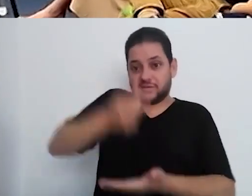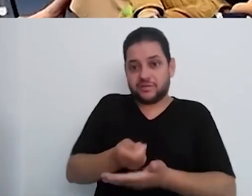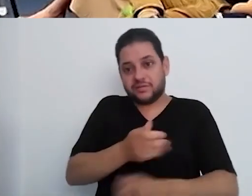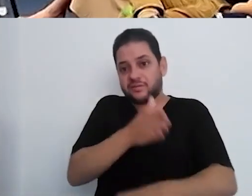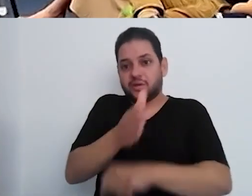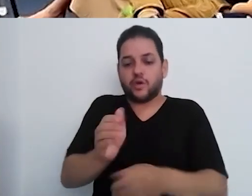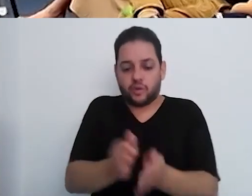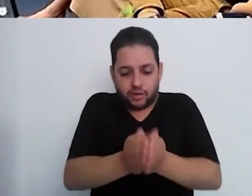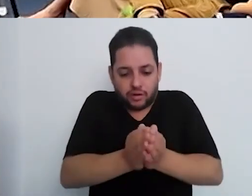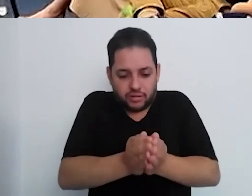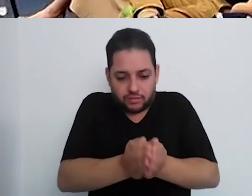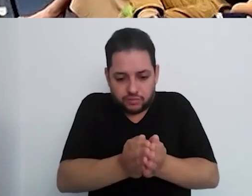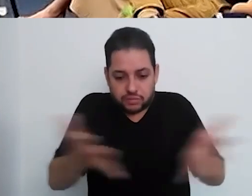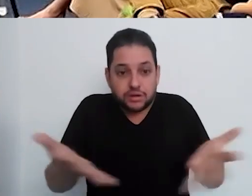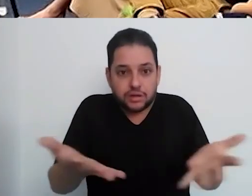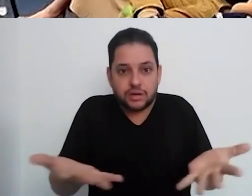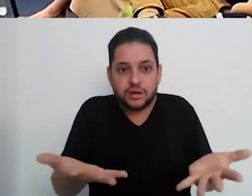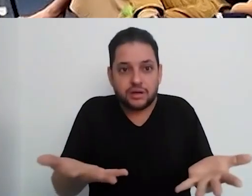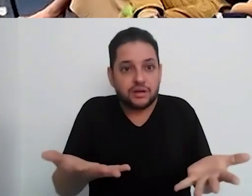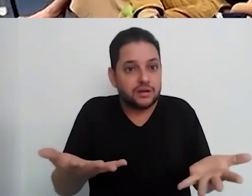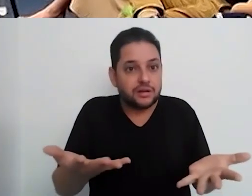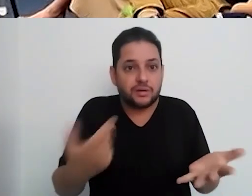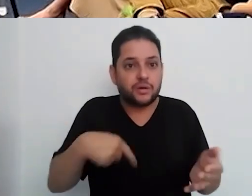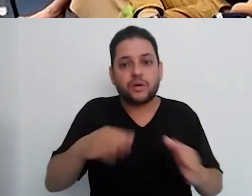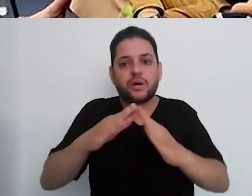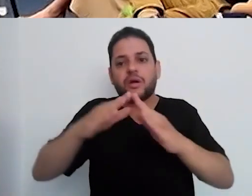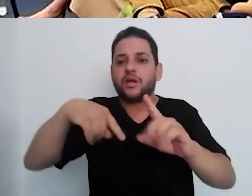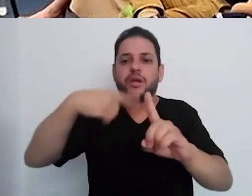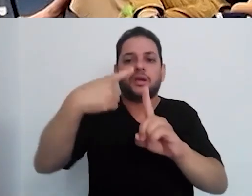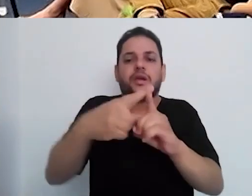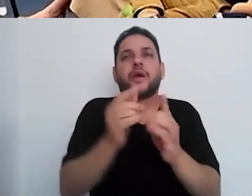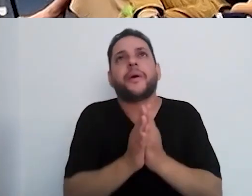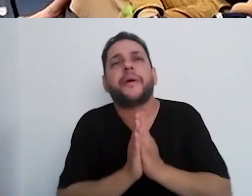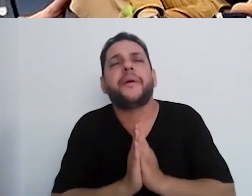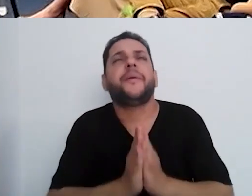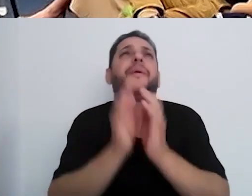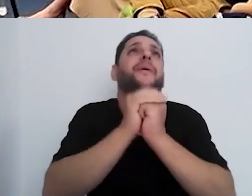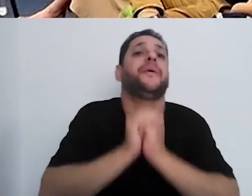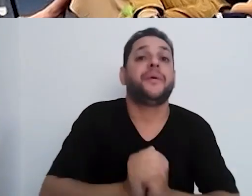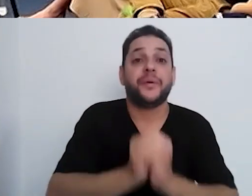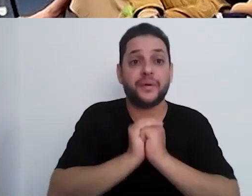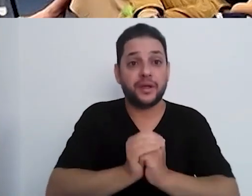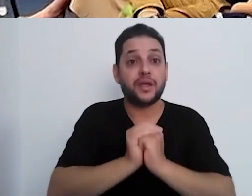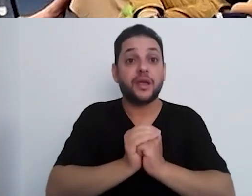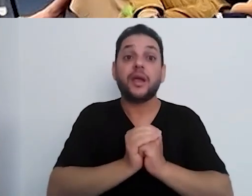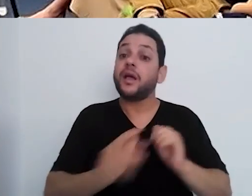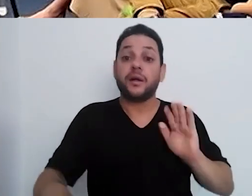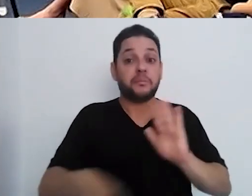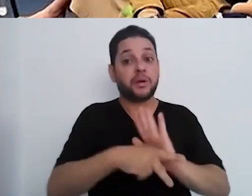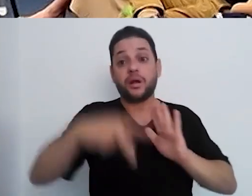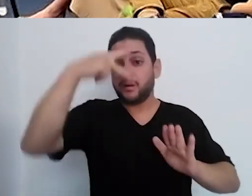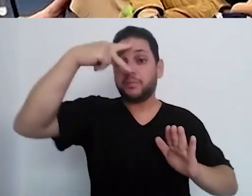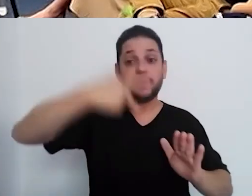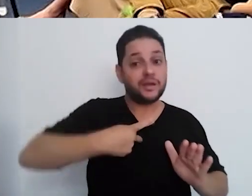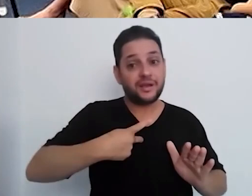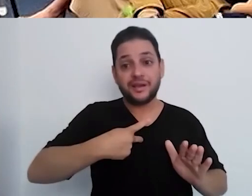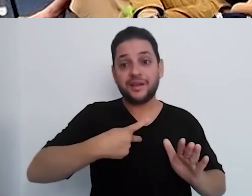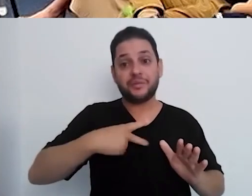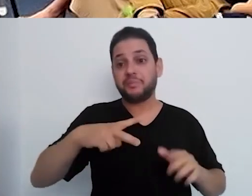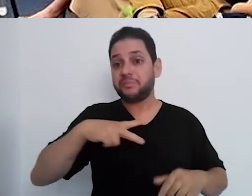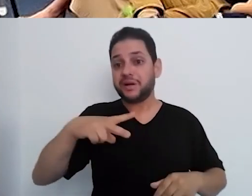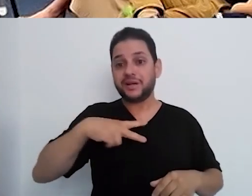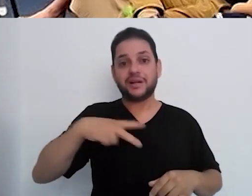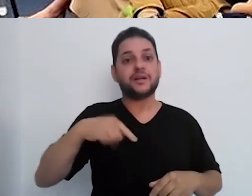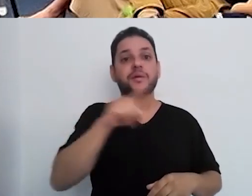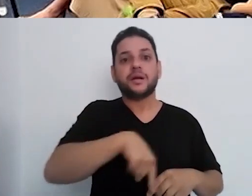o xamã, ir na igreja, fazer novena. Isso aí é uma coisa do foro íntimo da pessoa. Mas você não espera que um médico